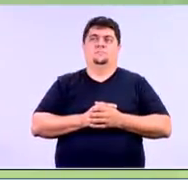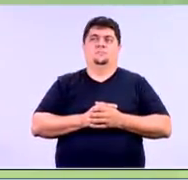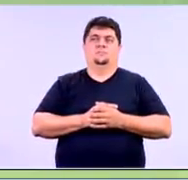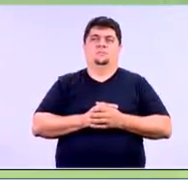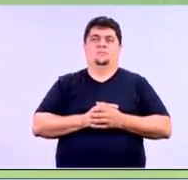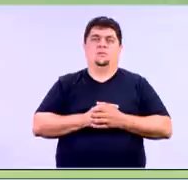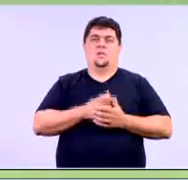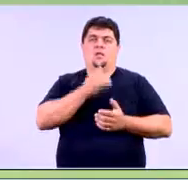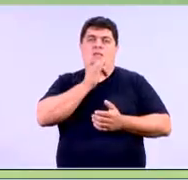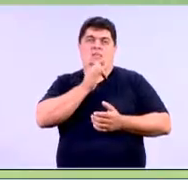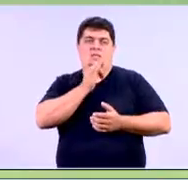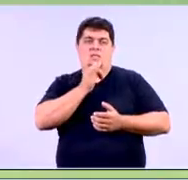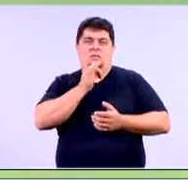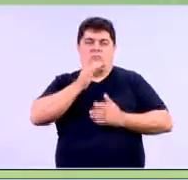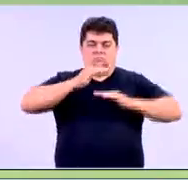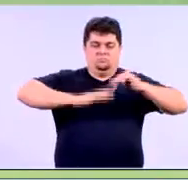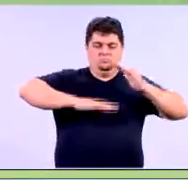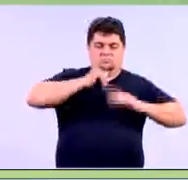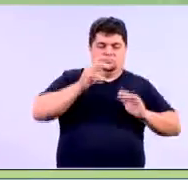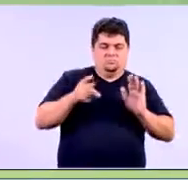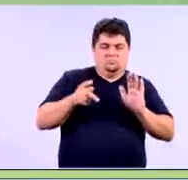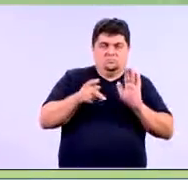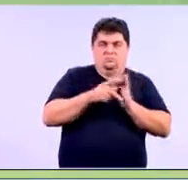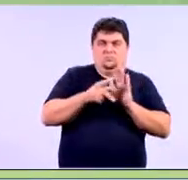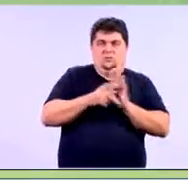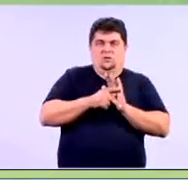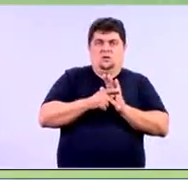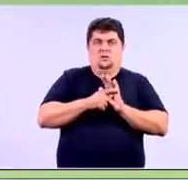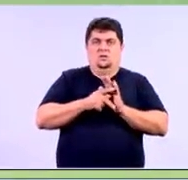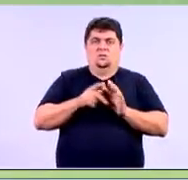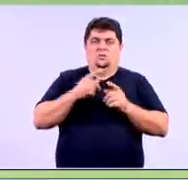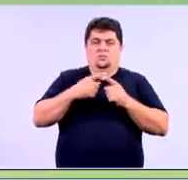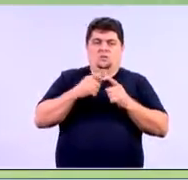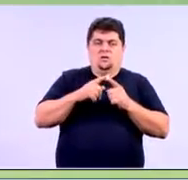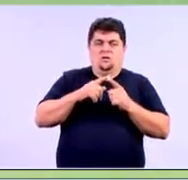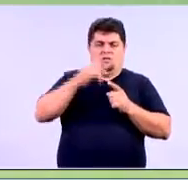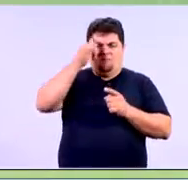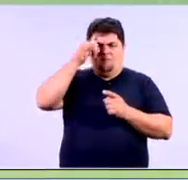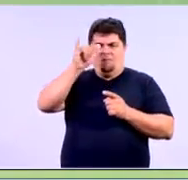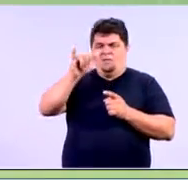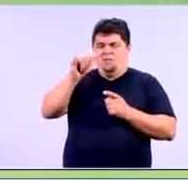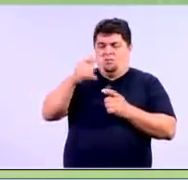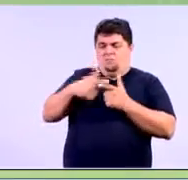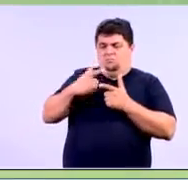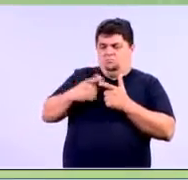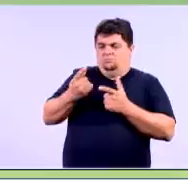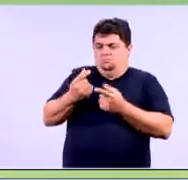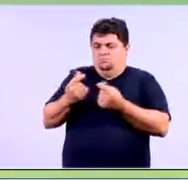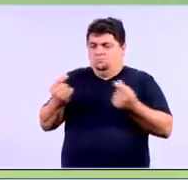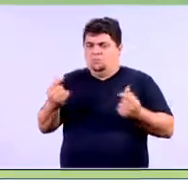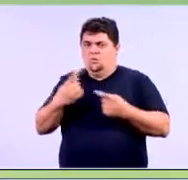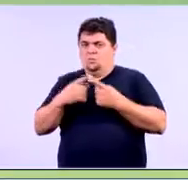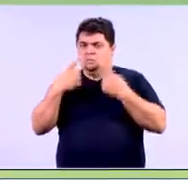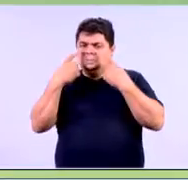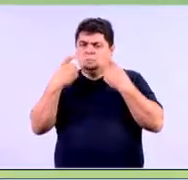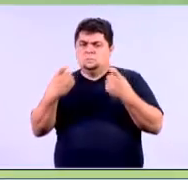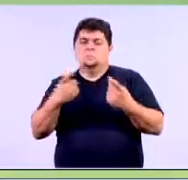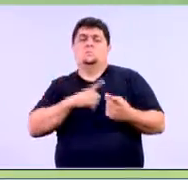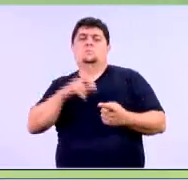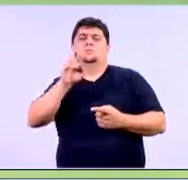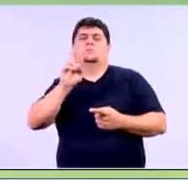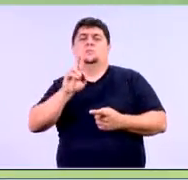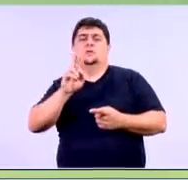das categorias profissionais, é um tributo de prevenção no domínio econômico e de interesse das categorias, como havia